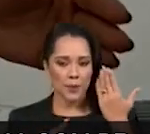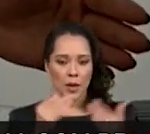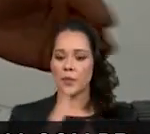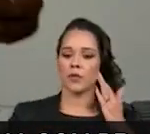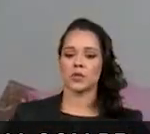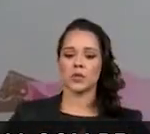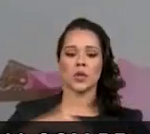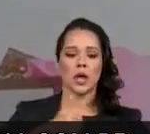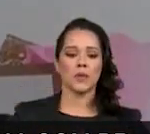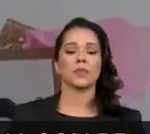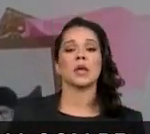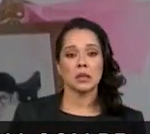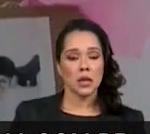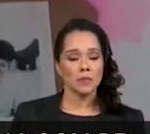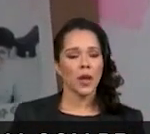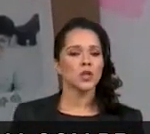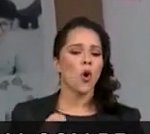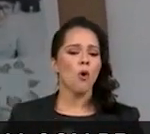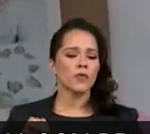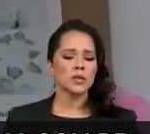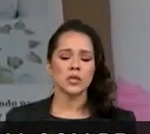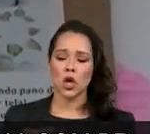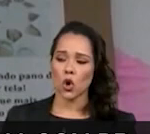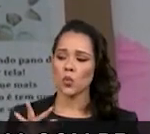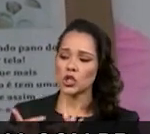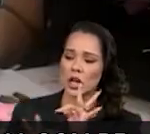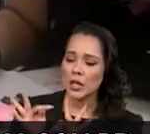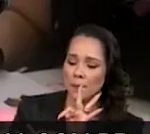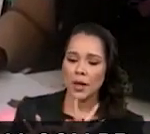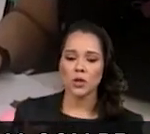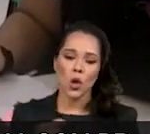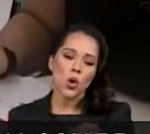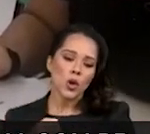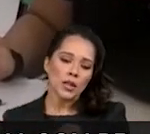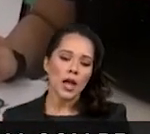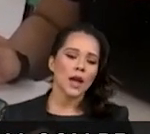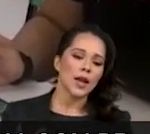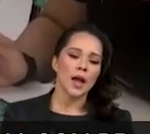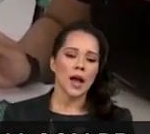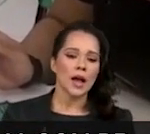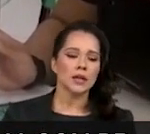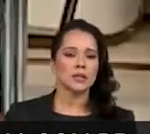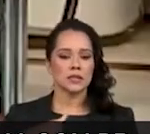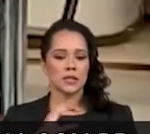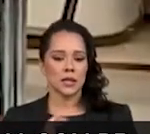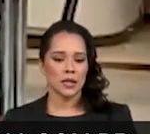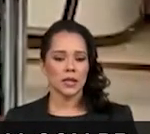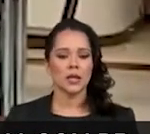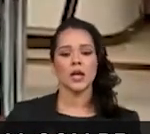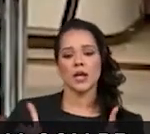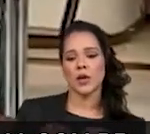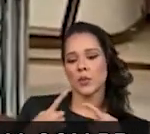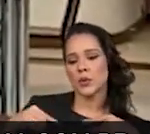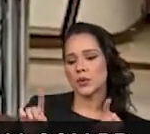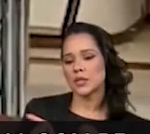de referência, além de oficinas, grupos terapêuticos, culinária, artes, cidadania e música.